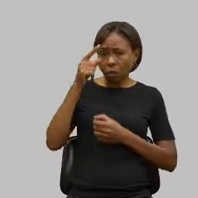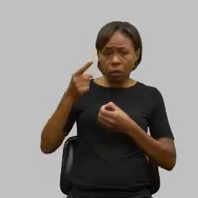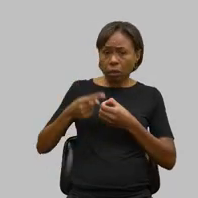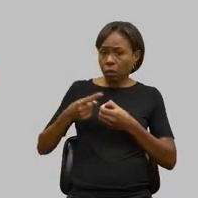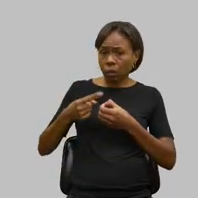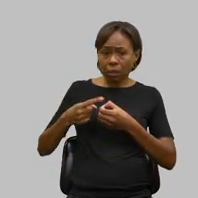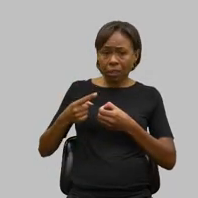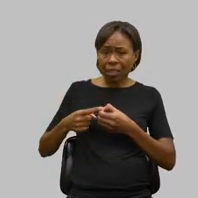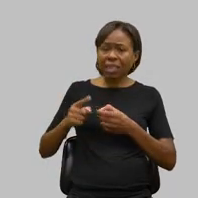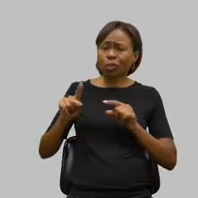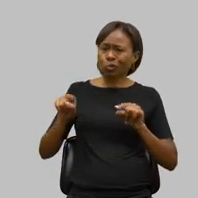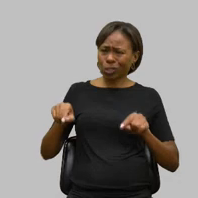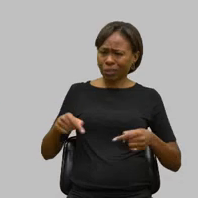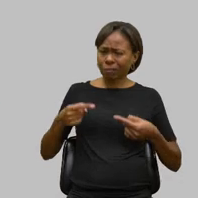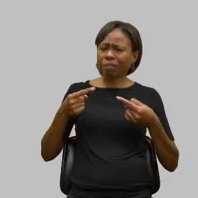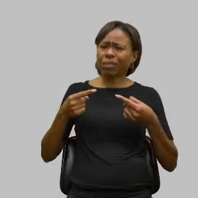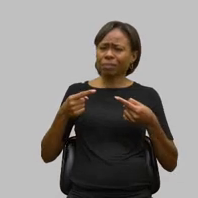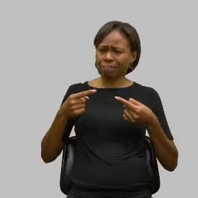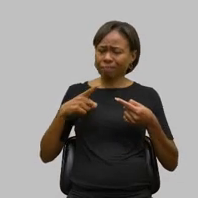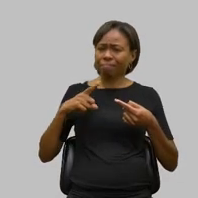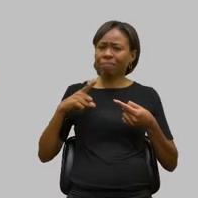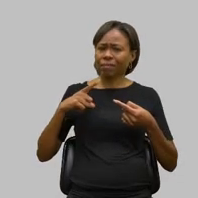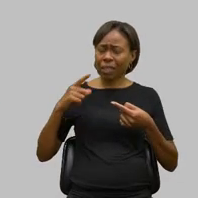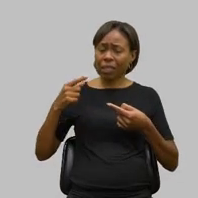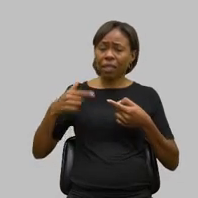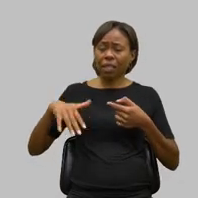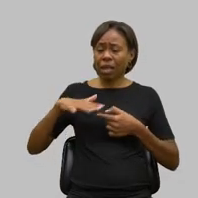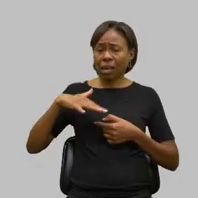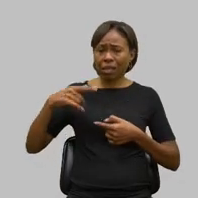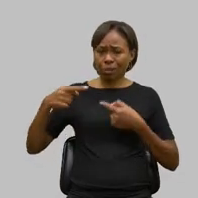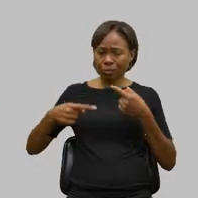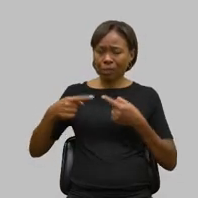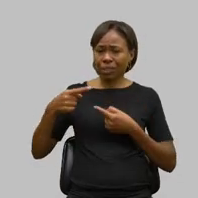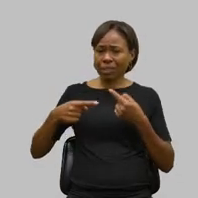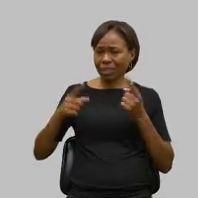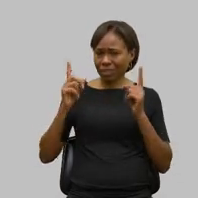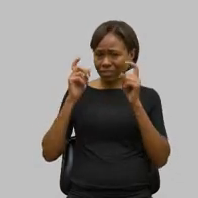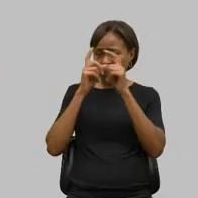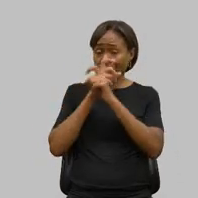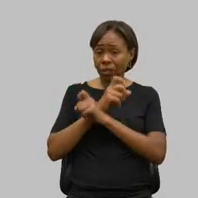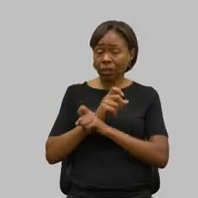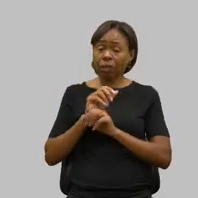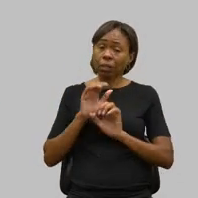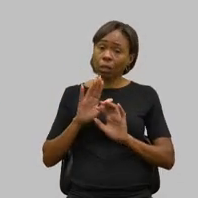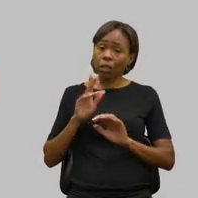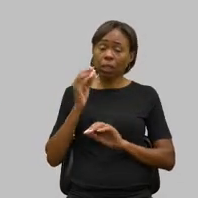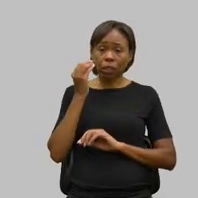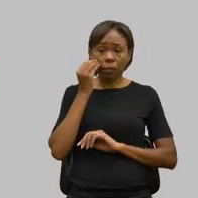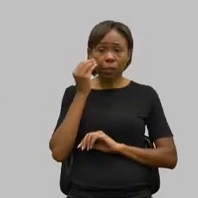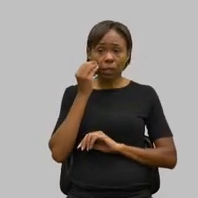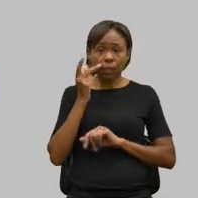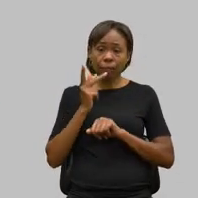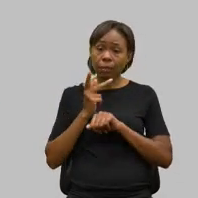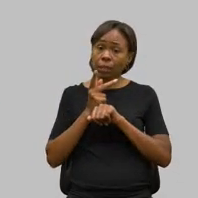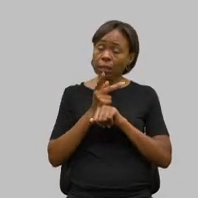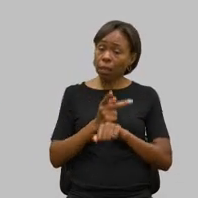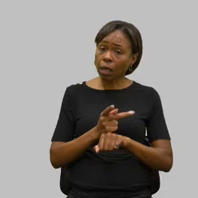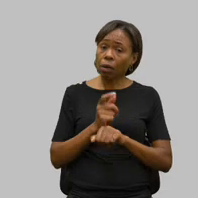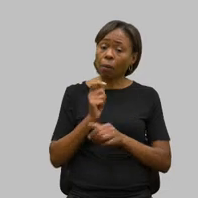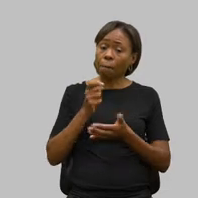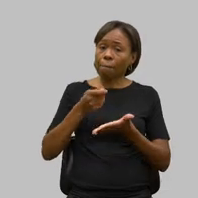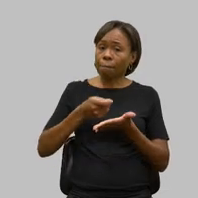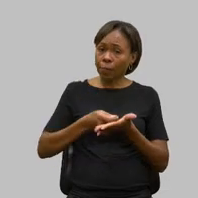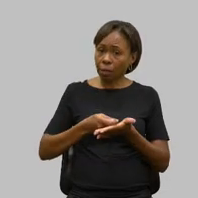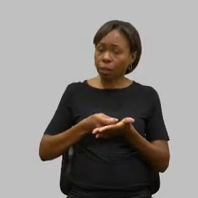sabe do desafio político de entender isso. Então, gente vai buscar nos hospitais de pequeno porte também um pagamento por